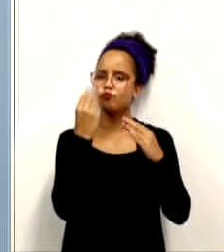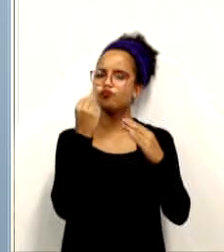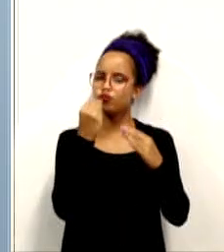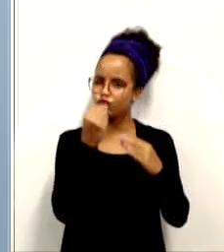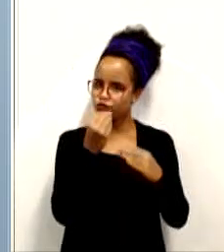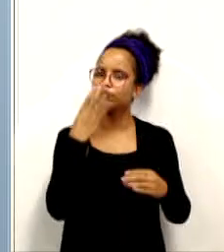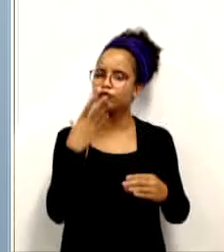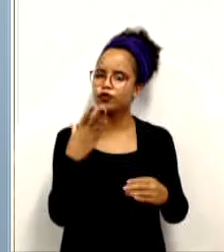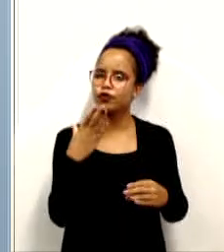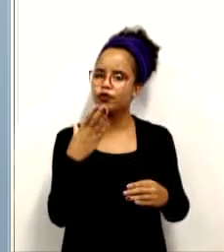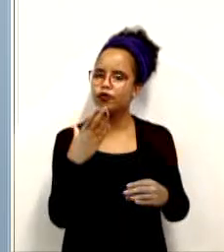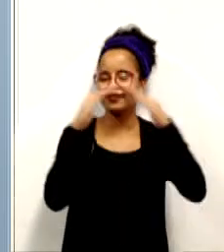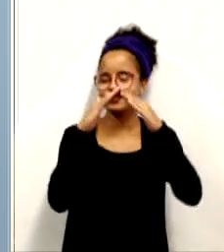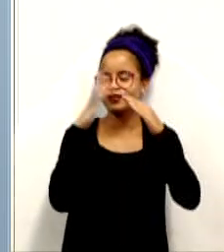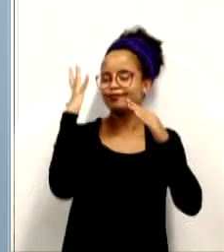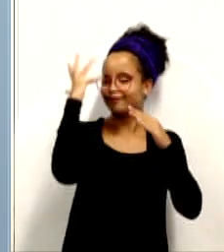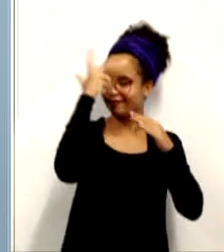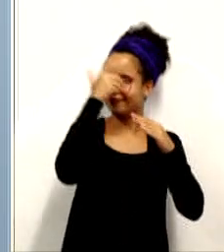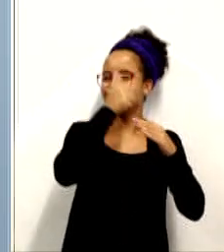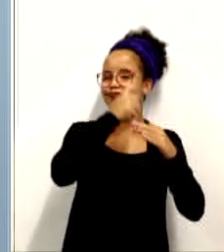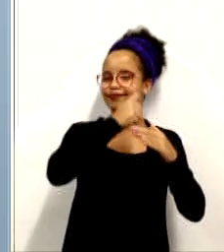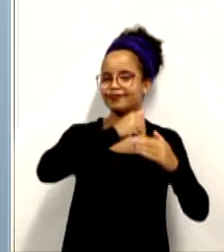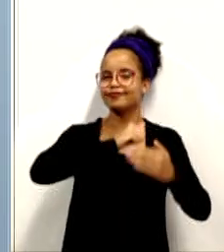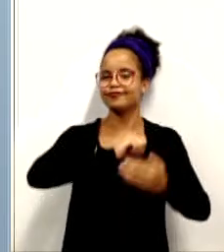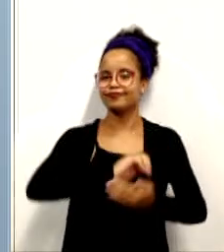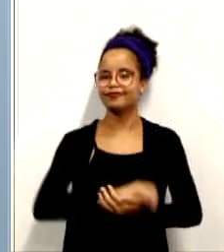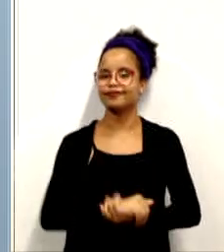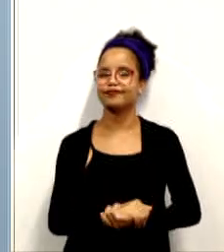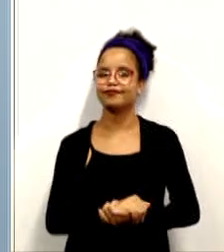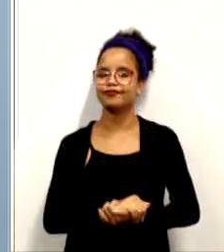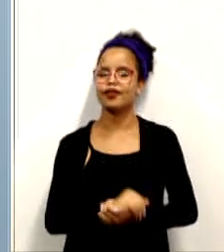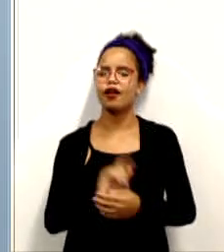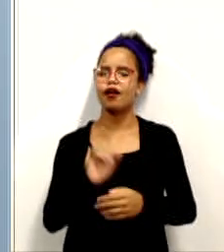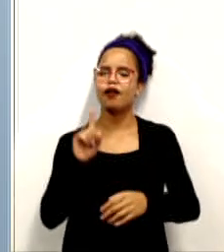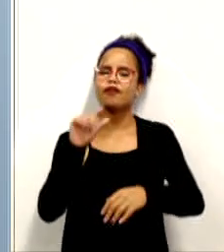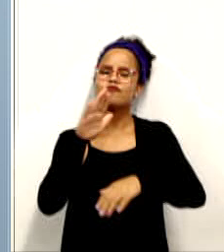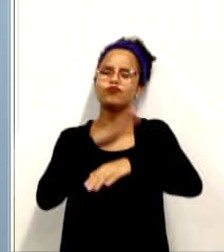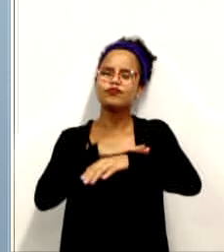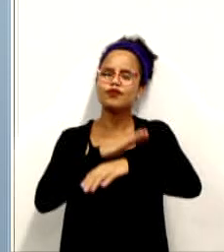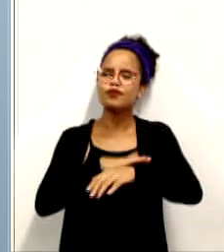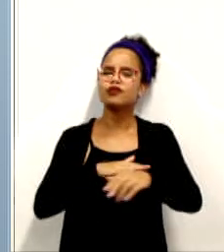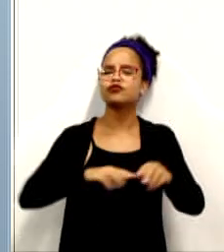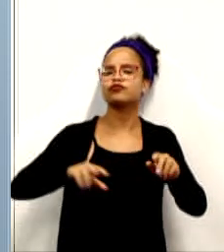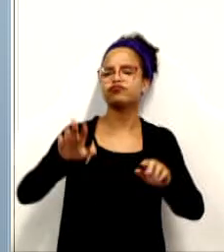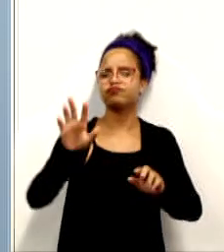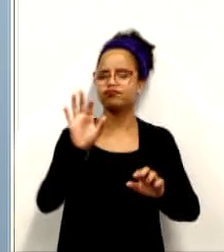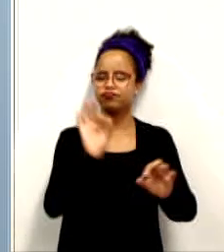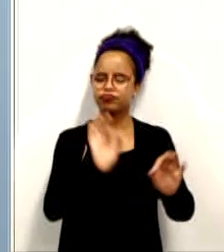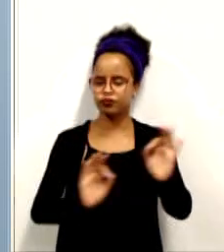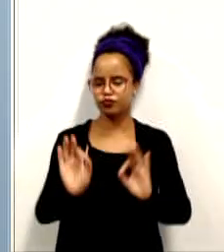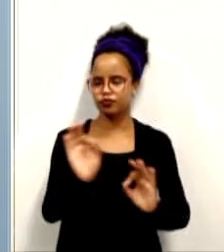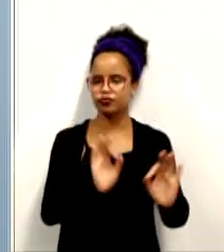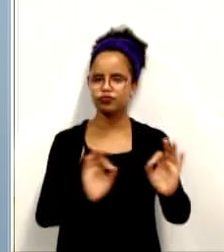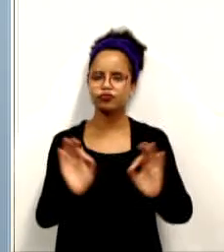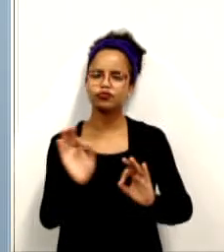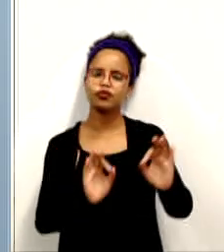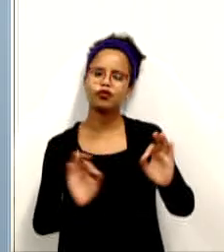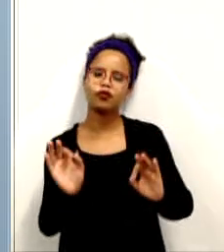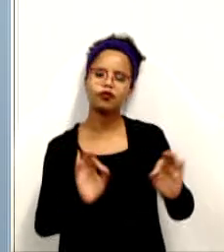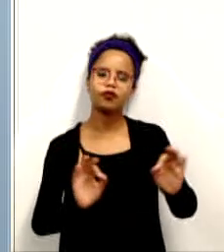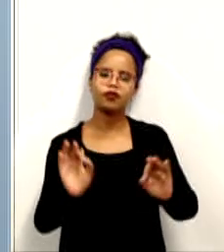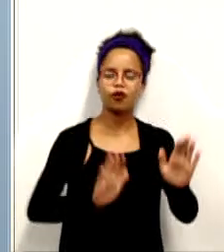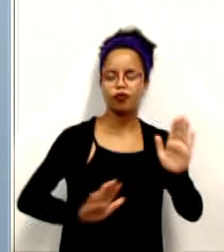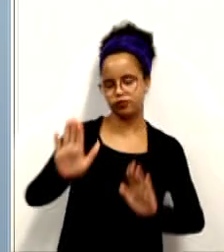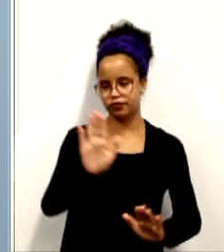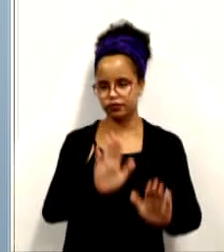muito bonitinha, né? É um momento da gente assim cuidar, a gente empreende nossos sentimentos, nosso